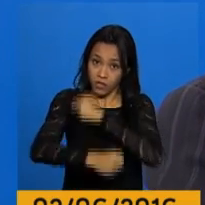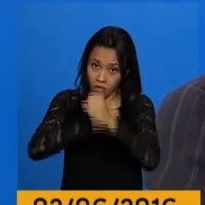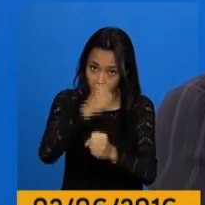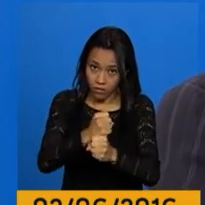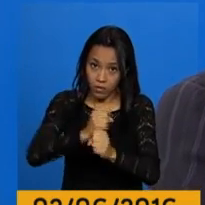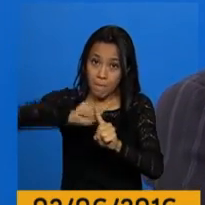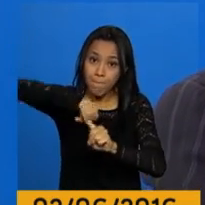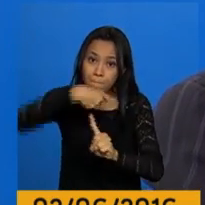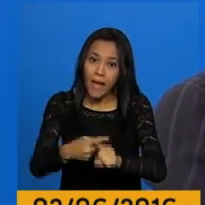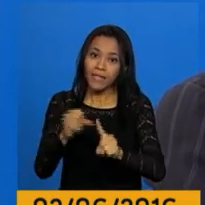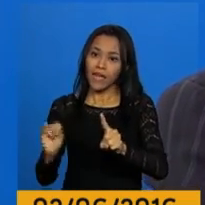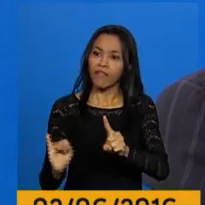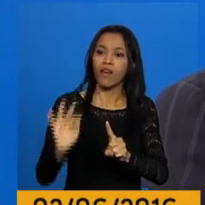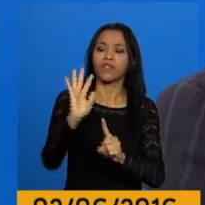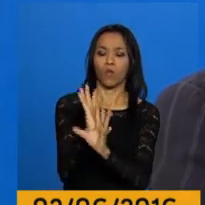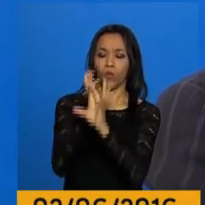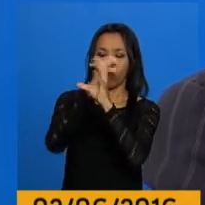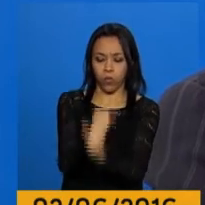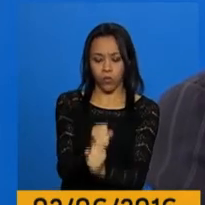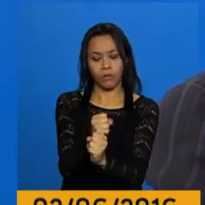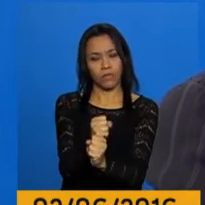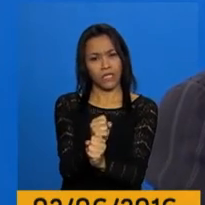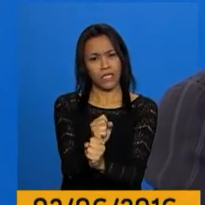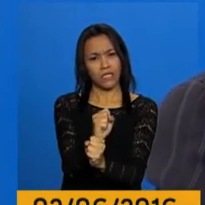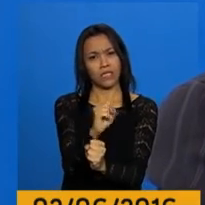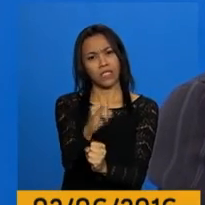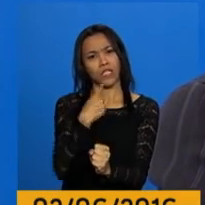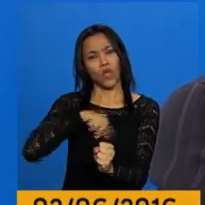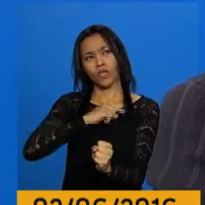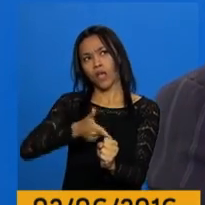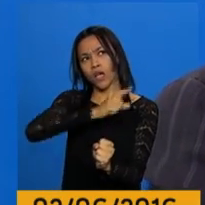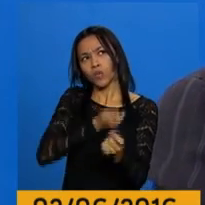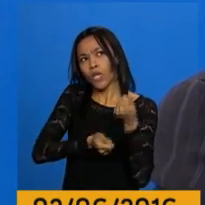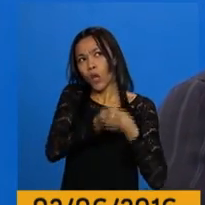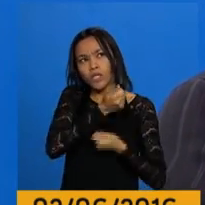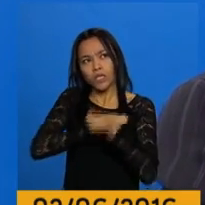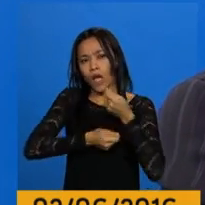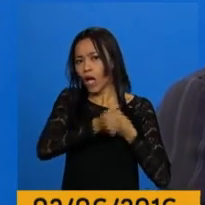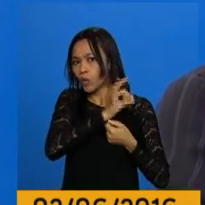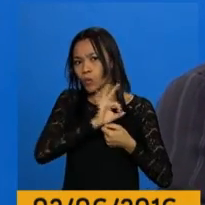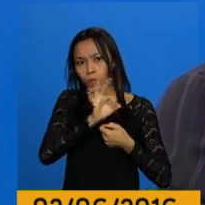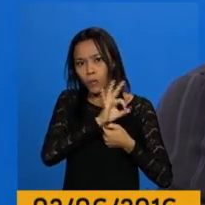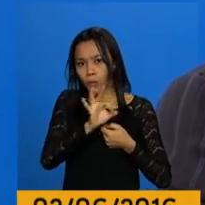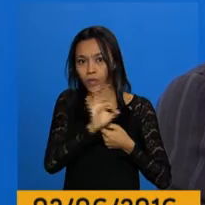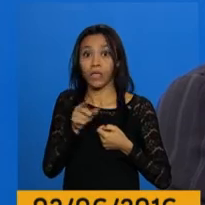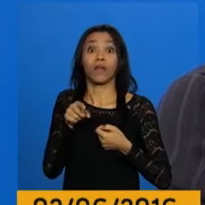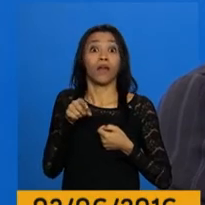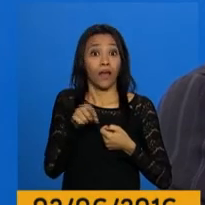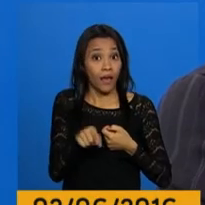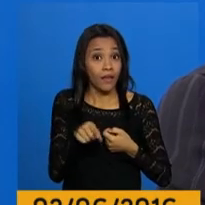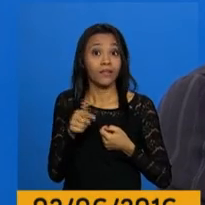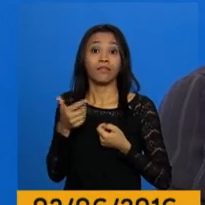inflação, a variação, se nós não tivéssemos negociado, em tese, seria maior,